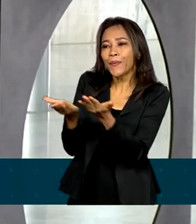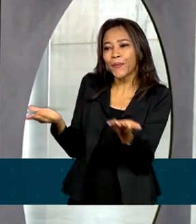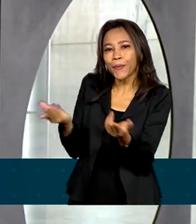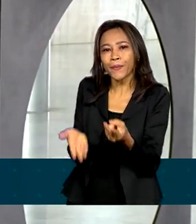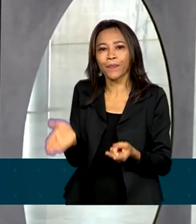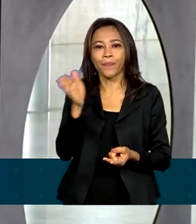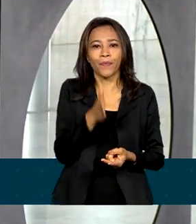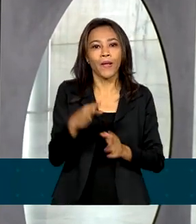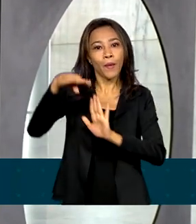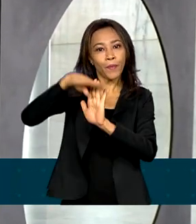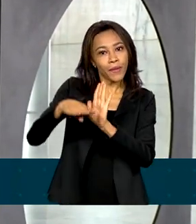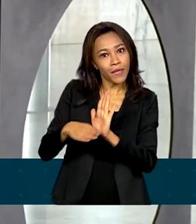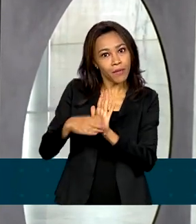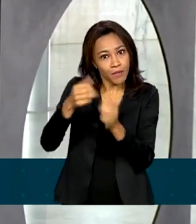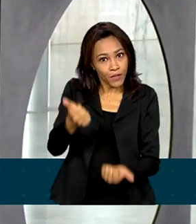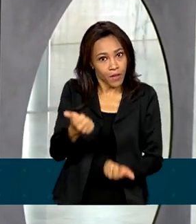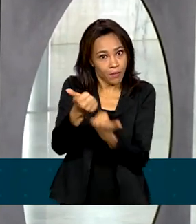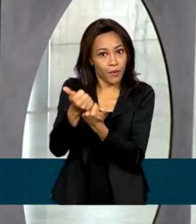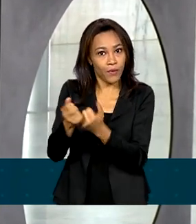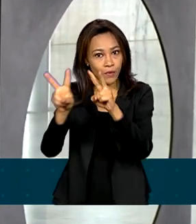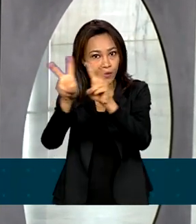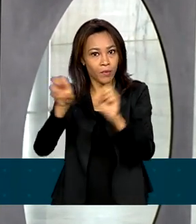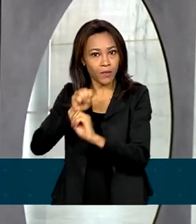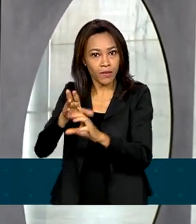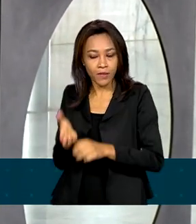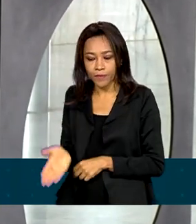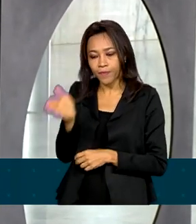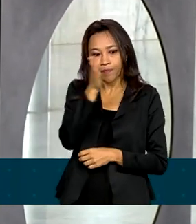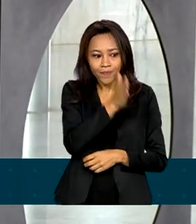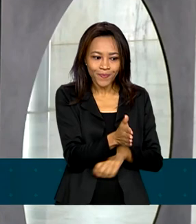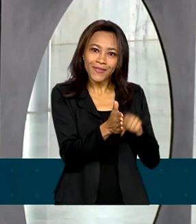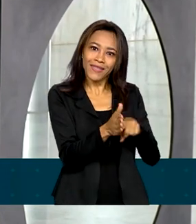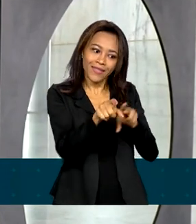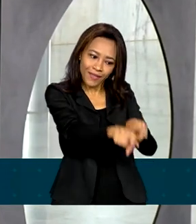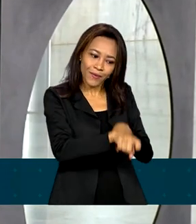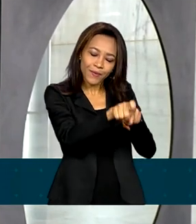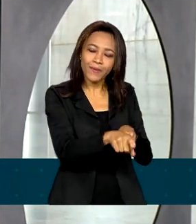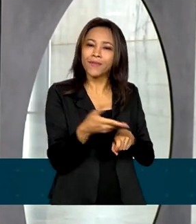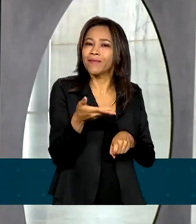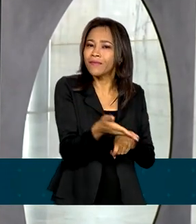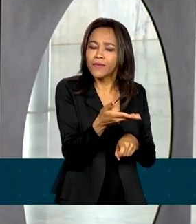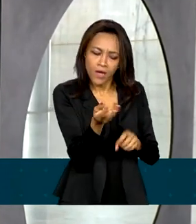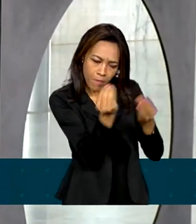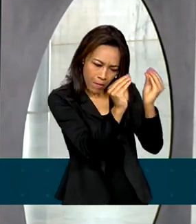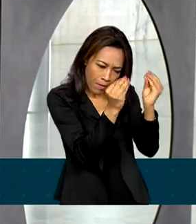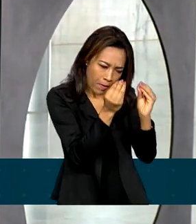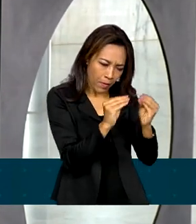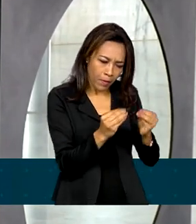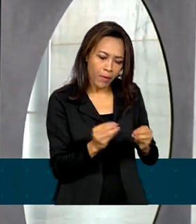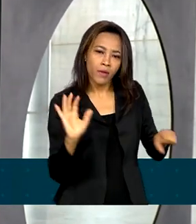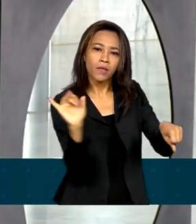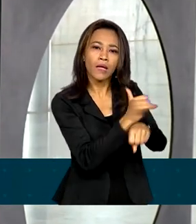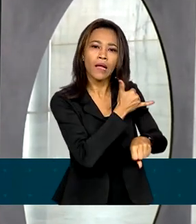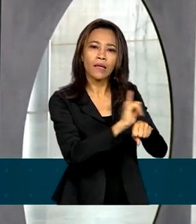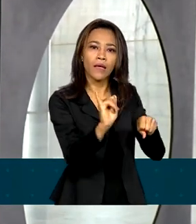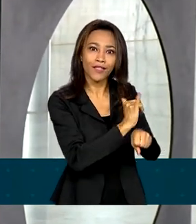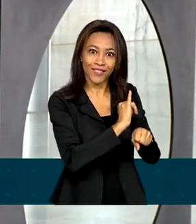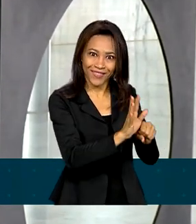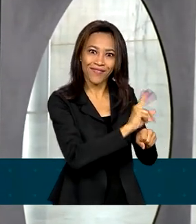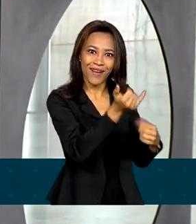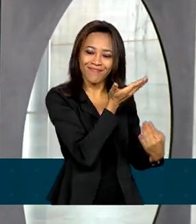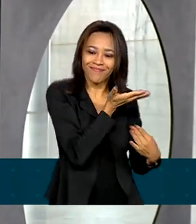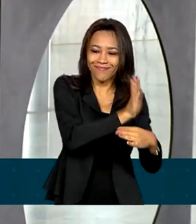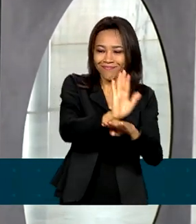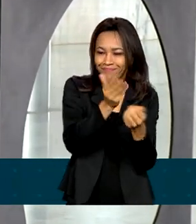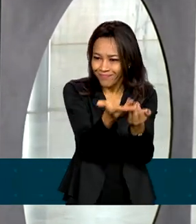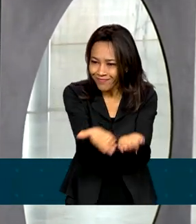programas de fortalecimento da educação e, na agricultura, elaboração de medidas que beneficiem